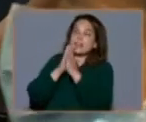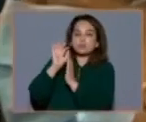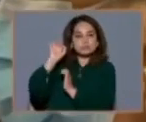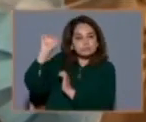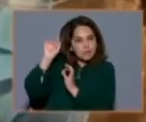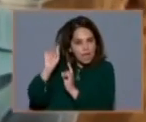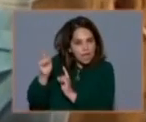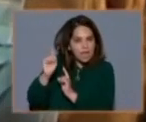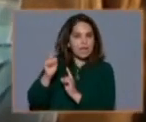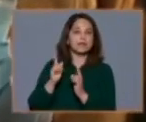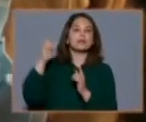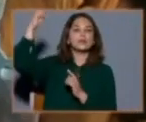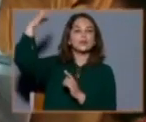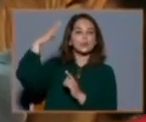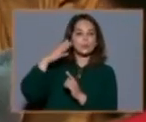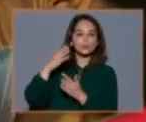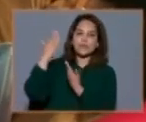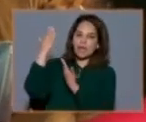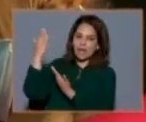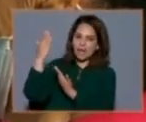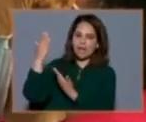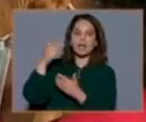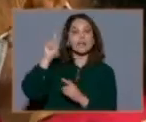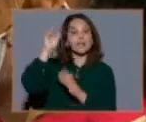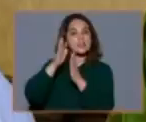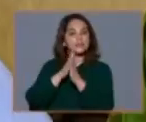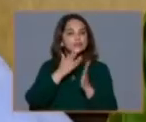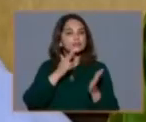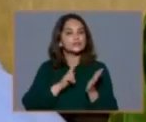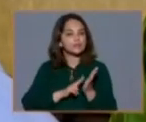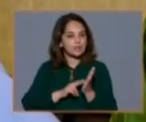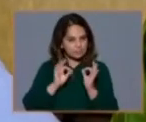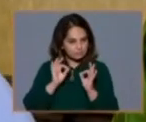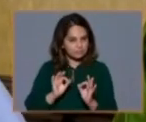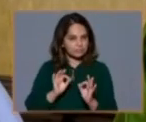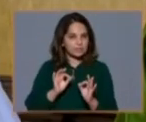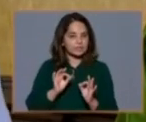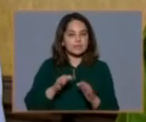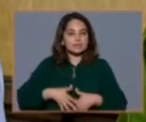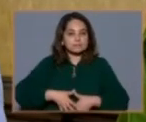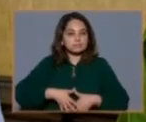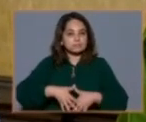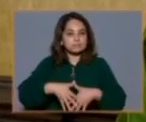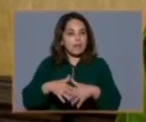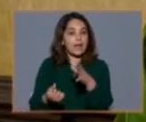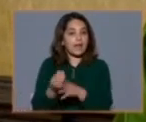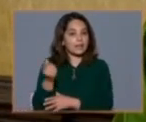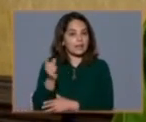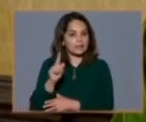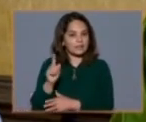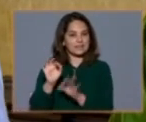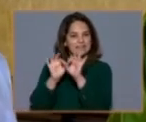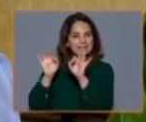luz, Deus verdadeiro de Deus verdadeiro, gerado, não criado, consubstancial ao